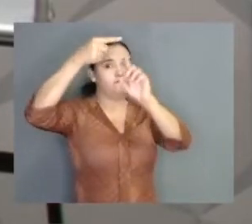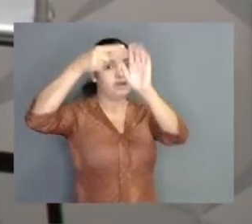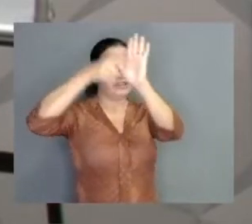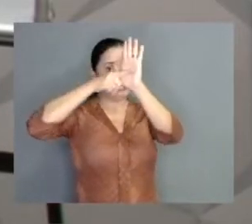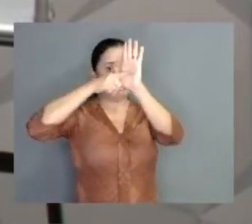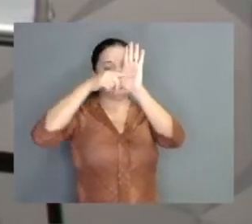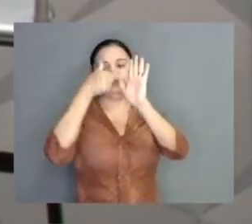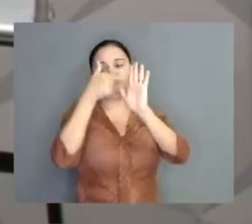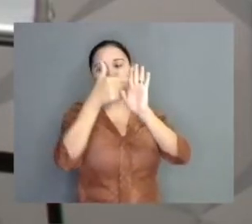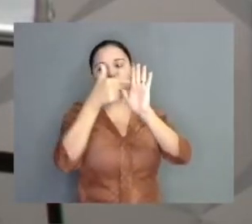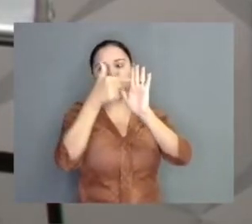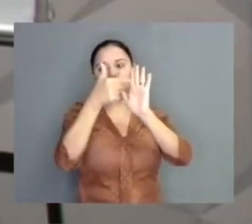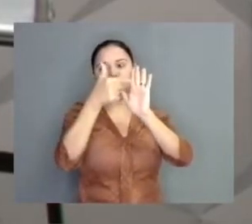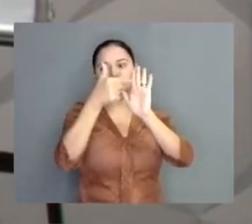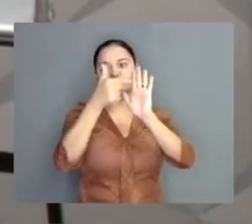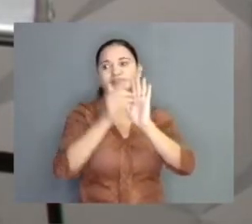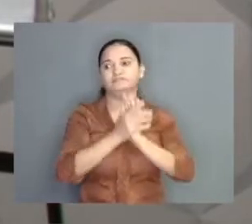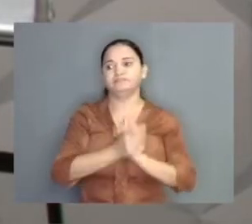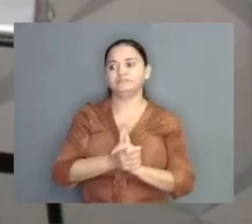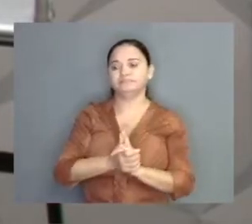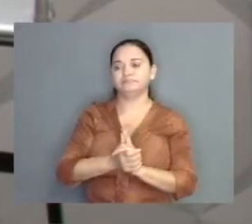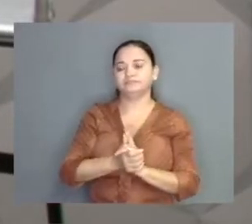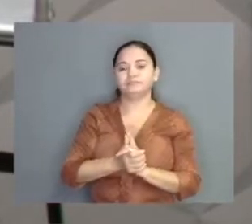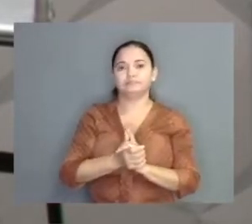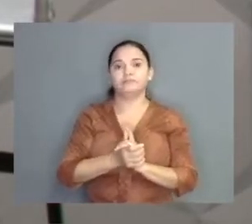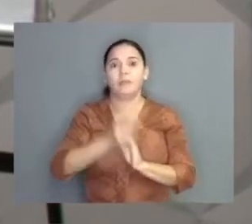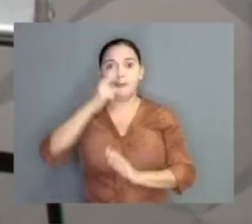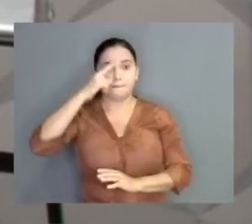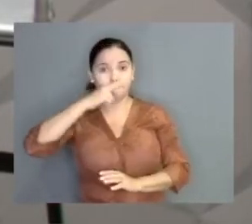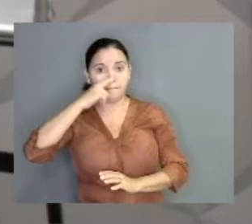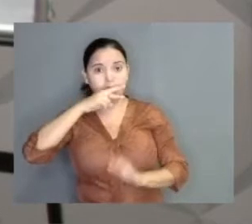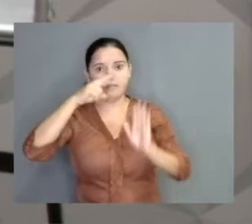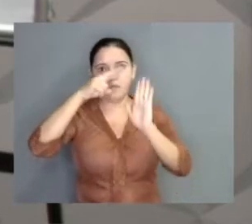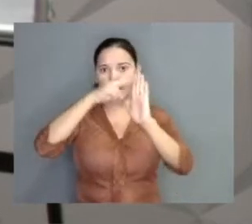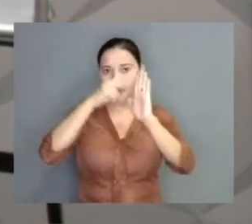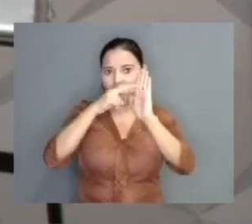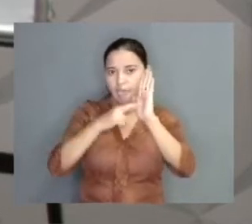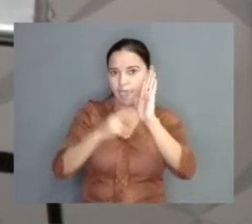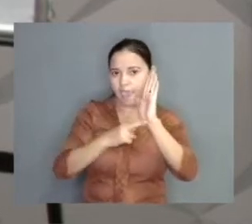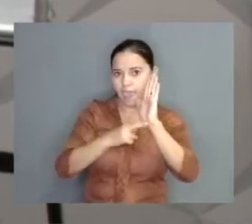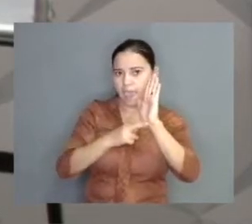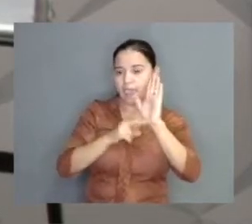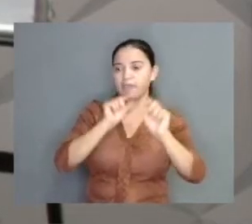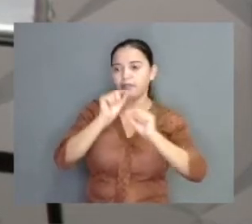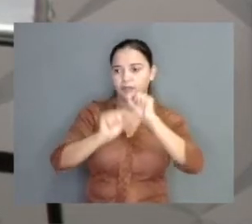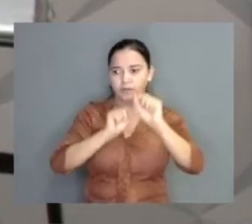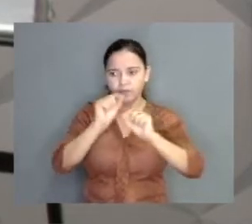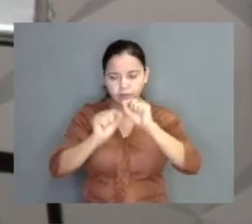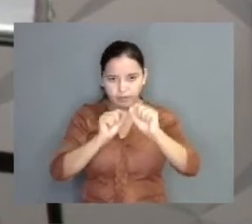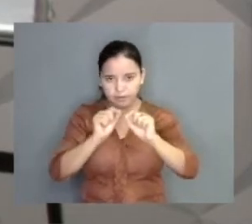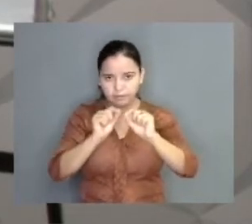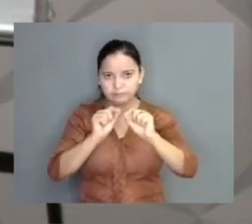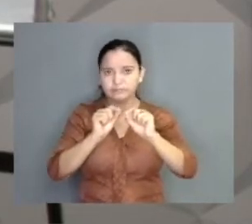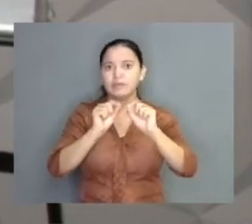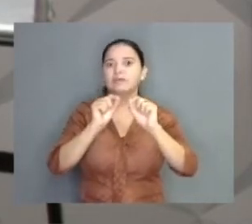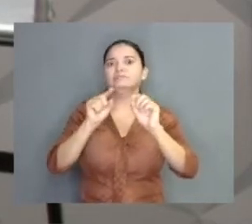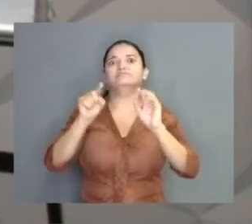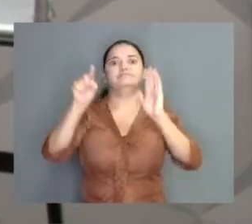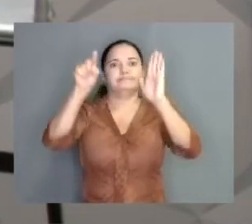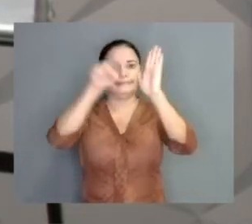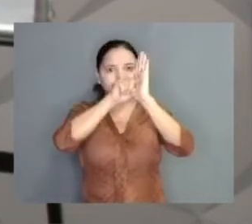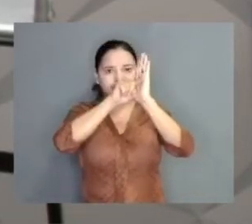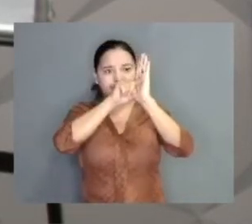Mesmo processo. Qual é a regrinha aqui? Lembra que expoente negativo representa